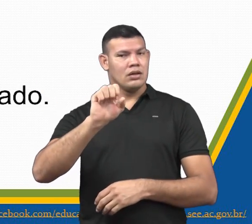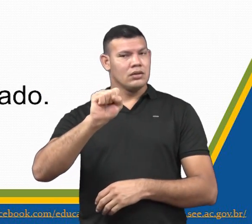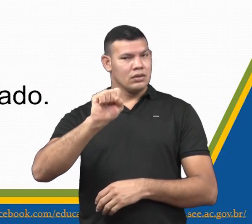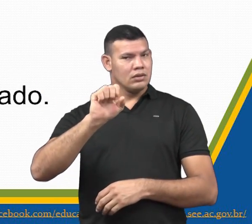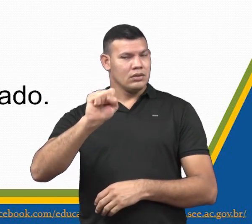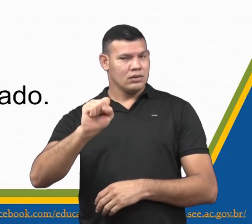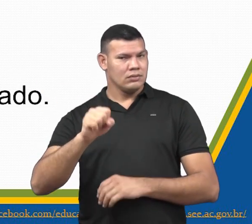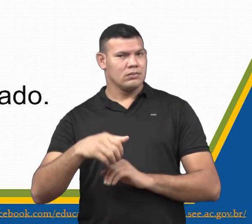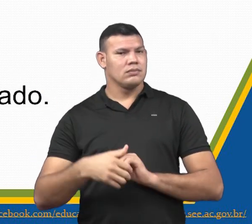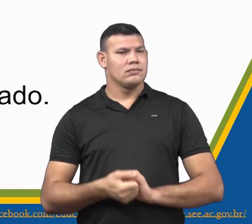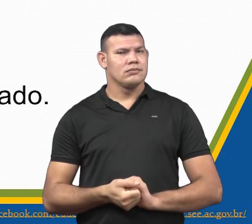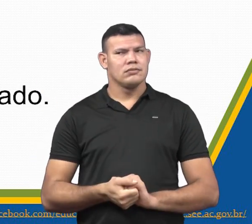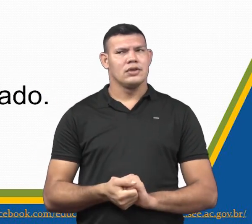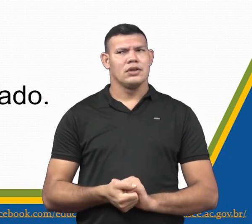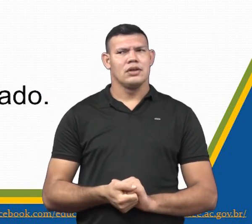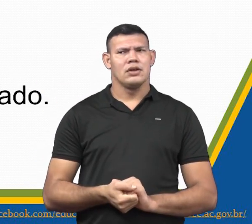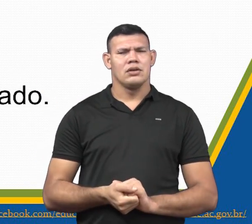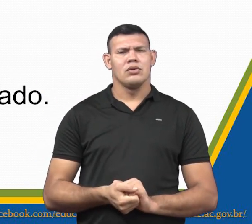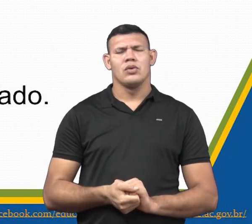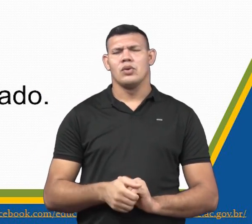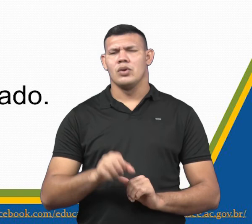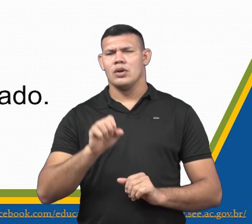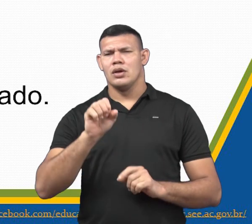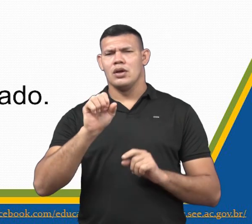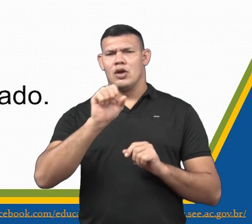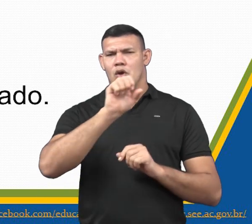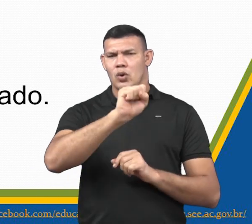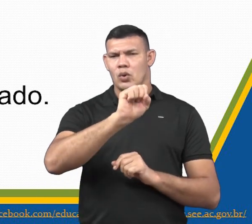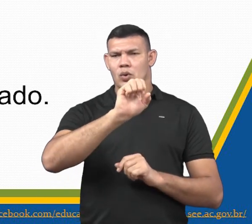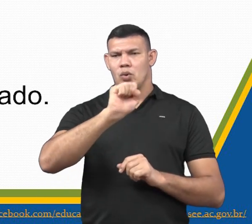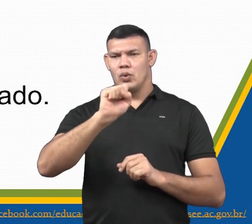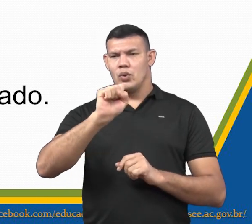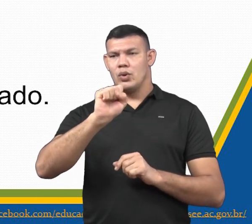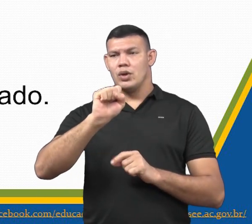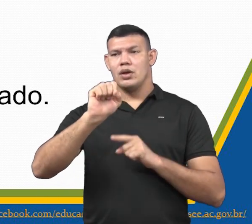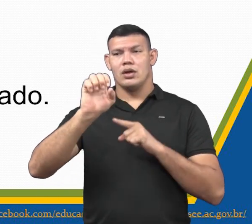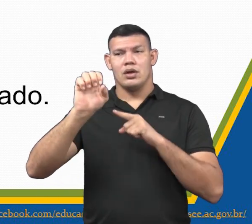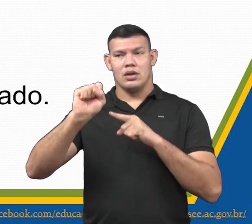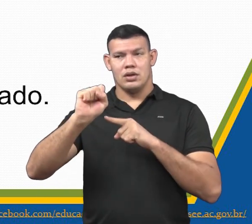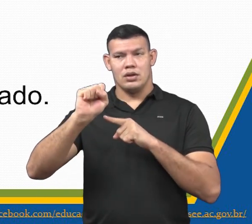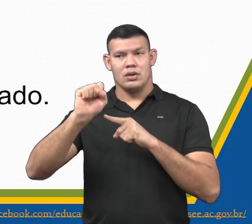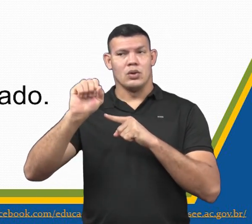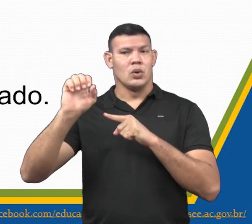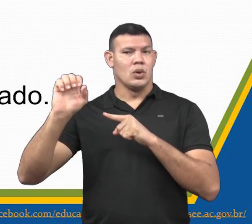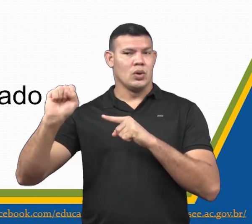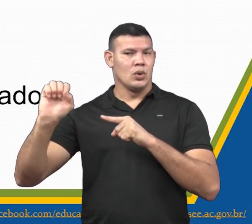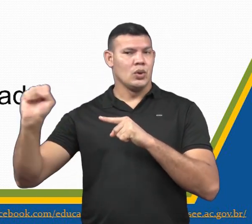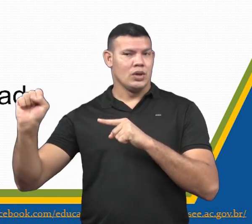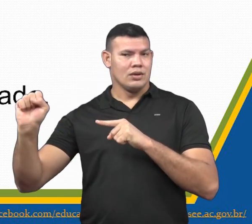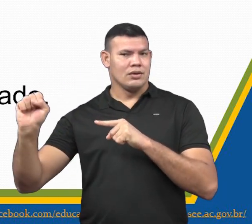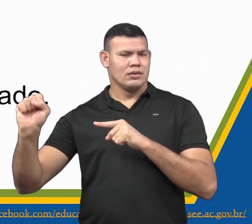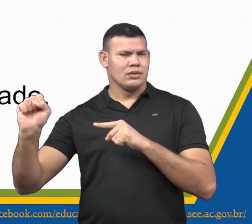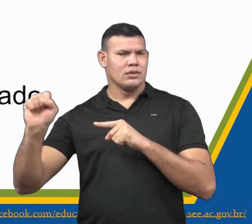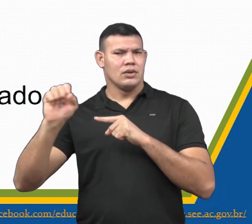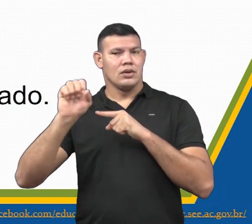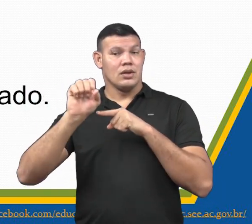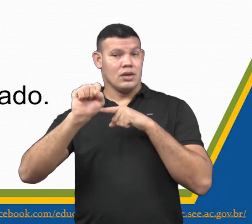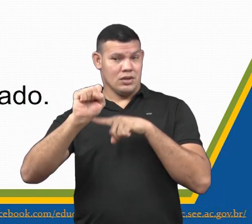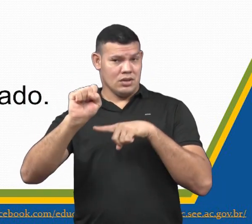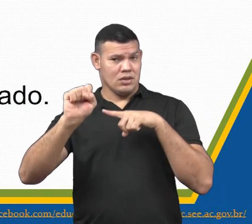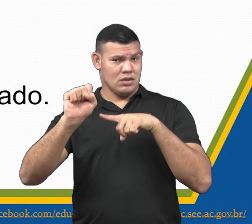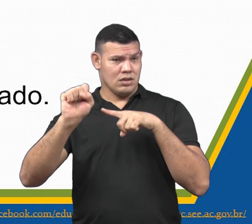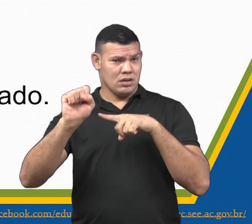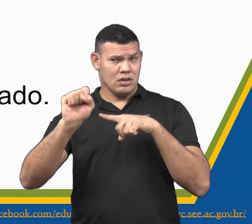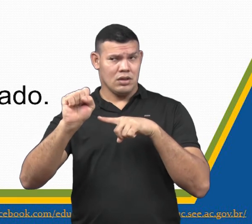88.888. O 8 que está de vermelho, né? Ele tem o valor de 800, devido